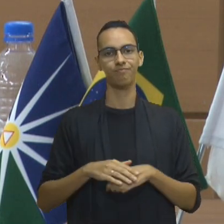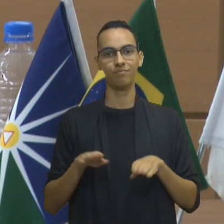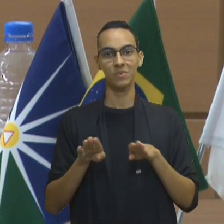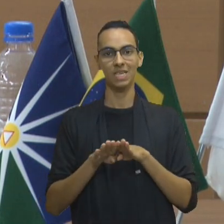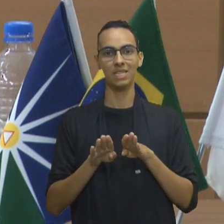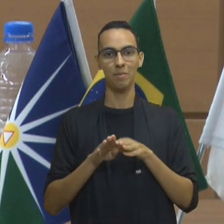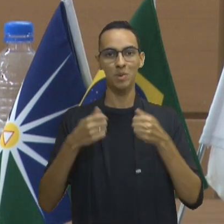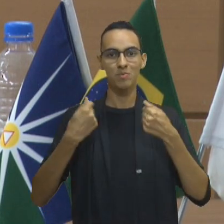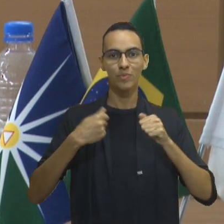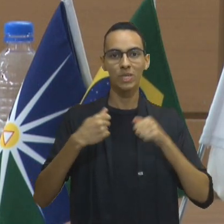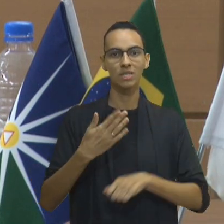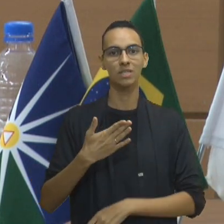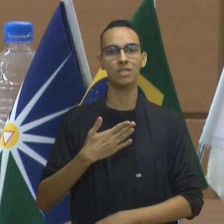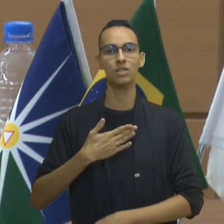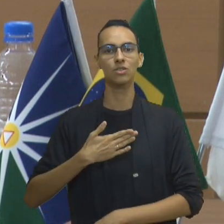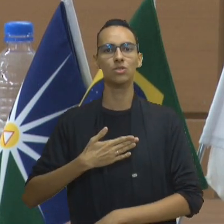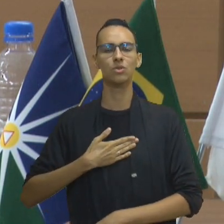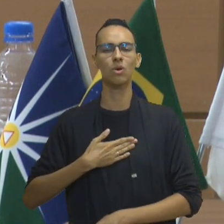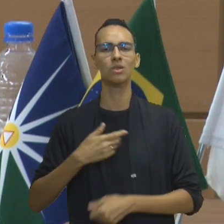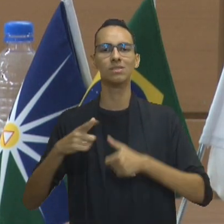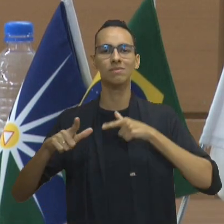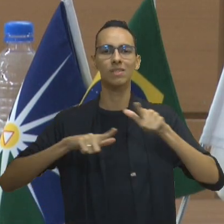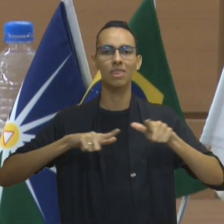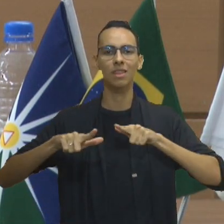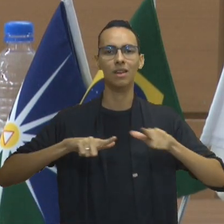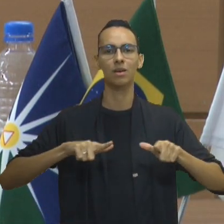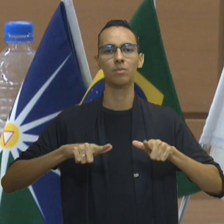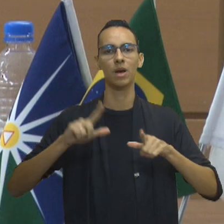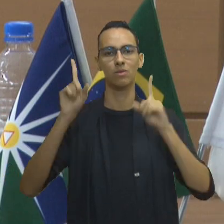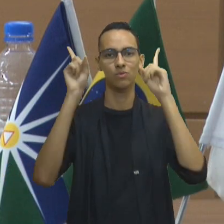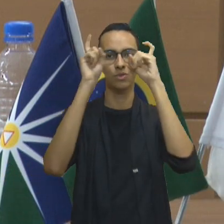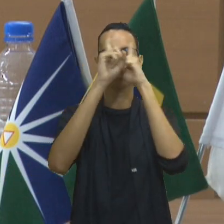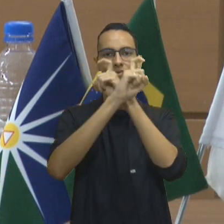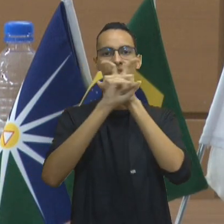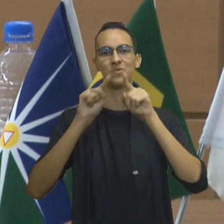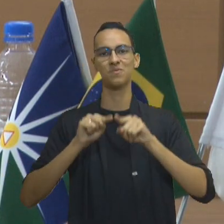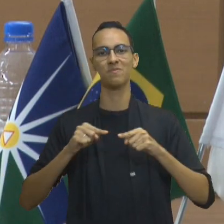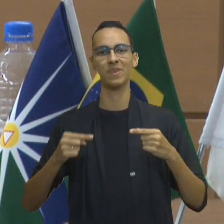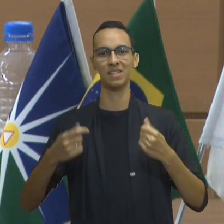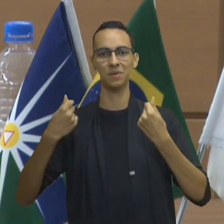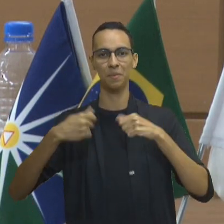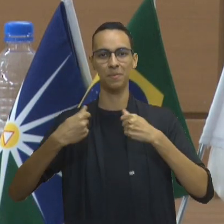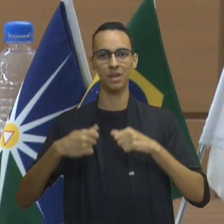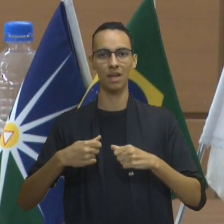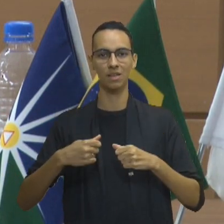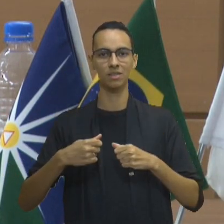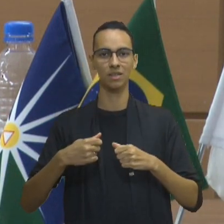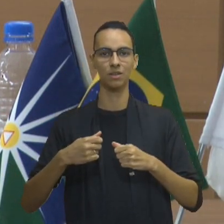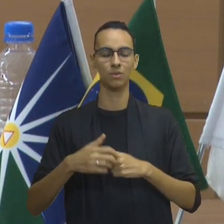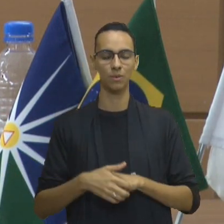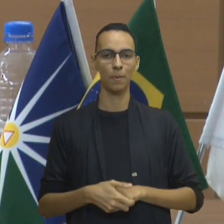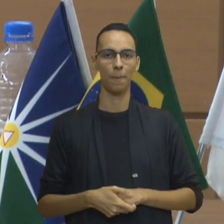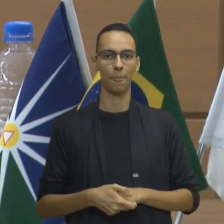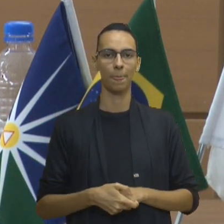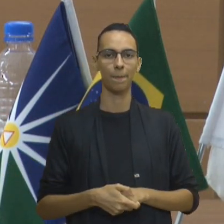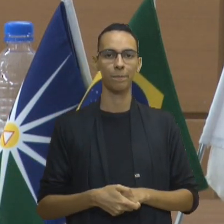nós medidas difíceis, mas necessárias para garantir